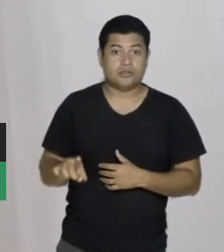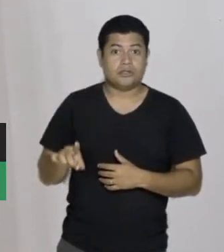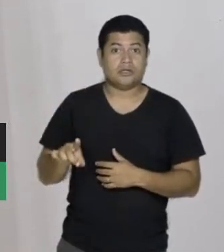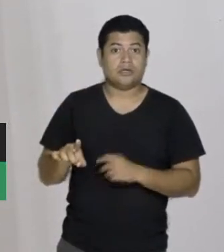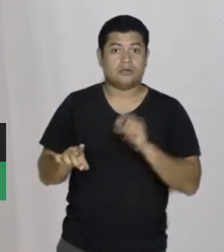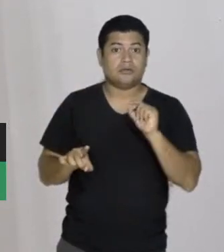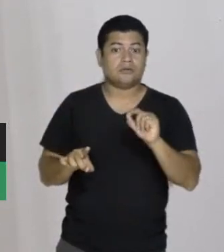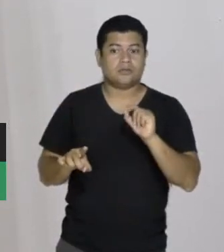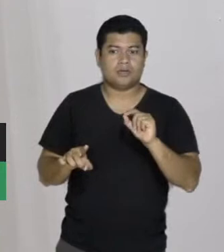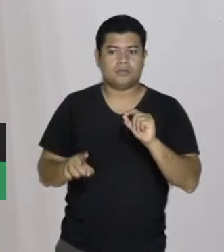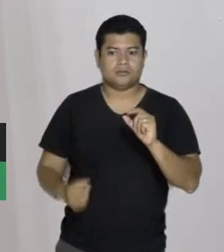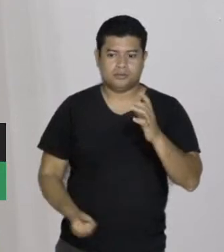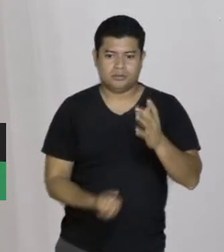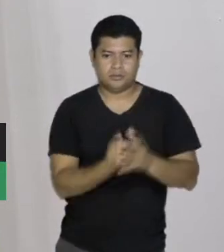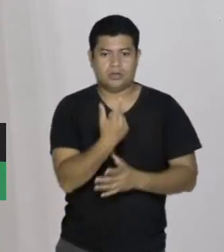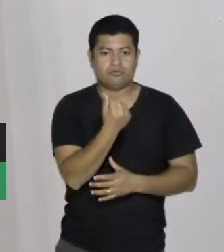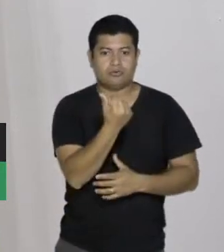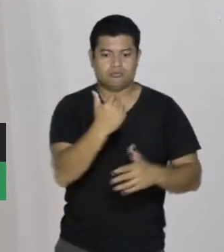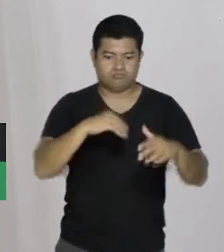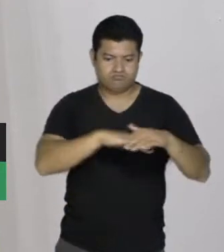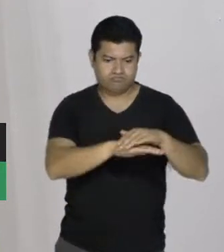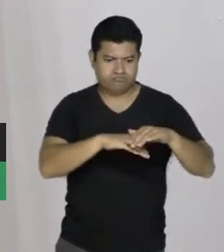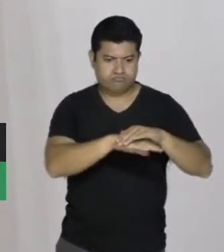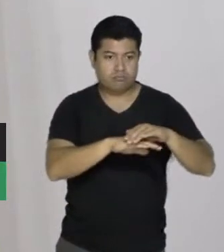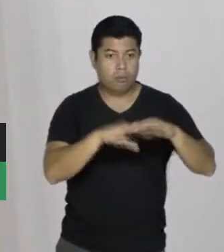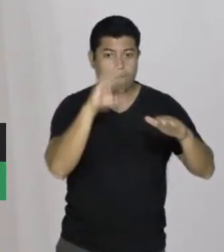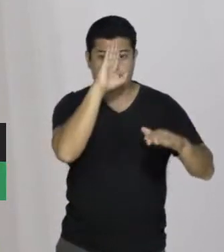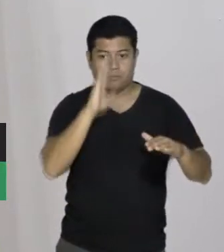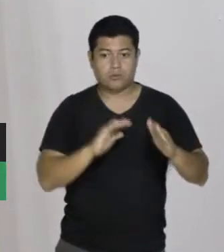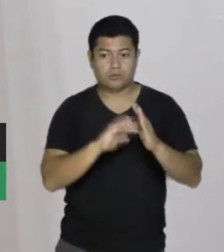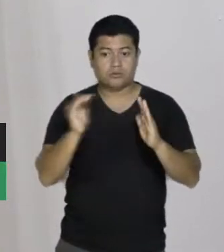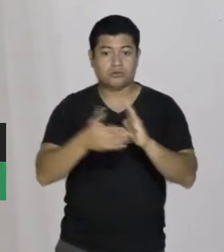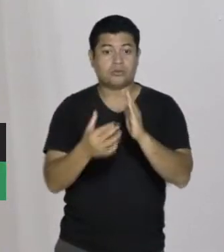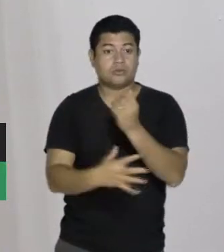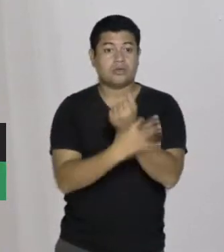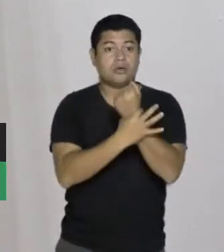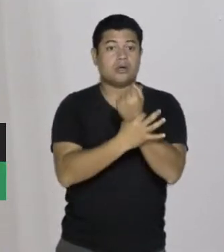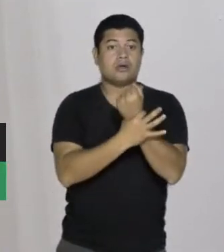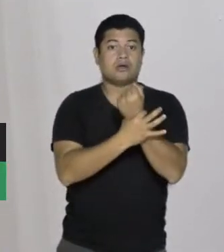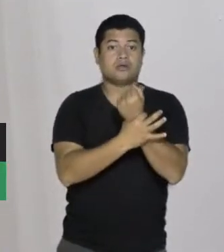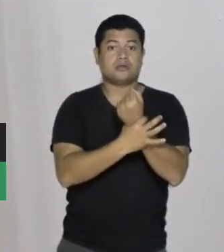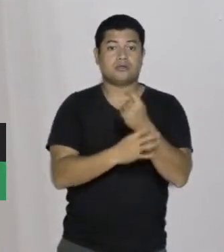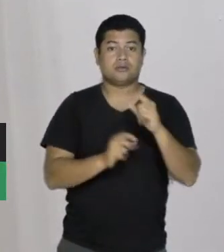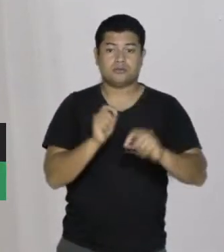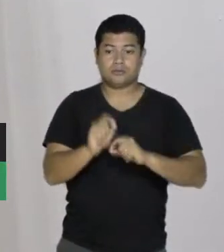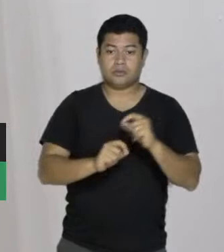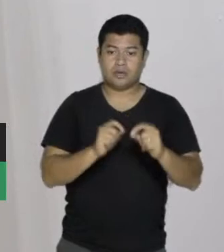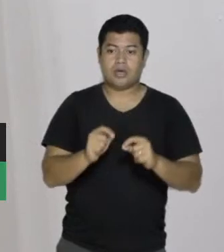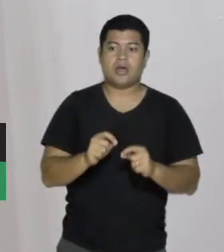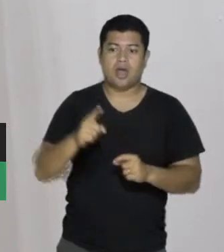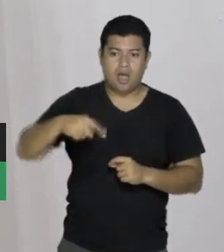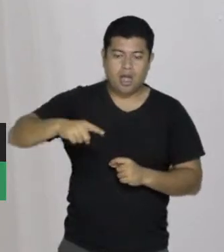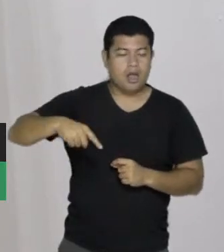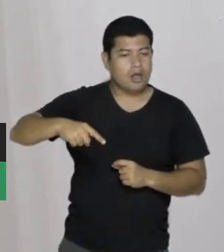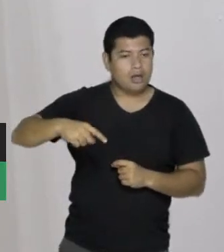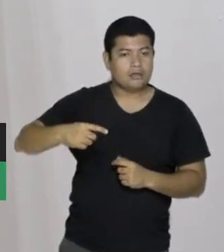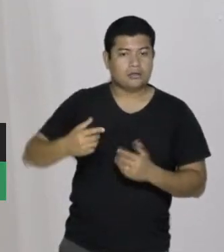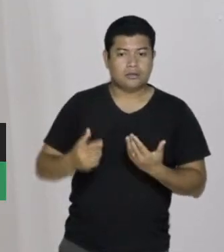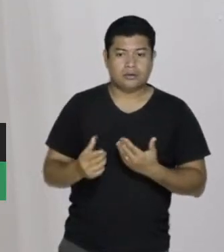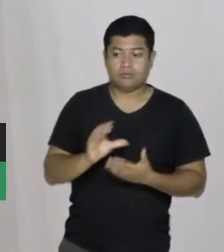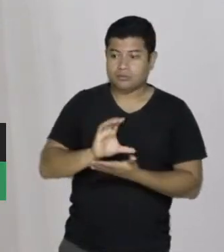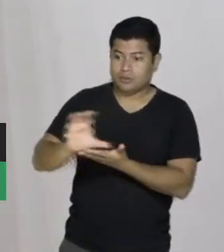um fundo nacional que garanta uma reparação histórica para a população